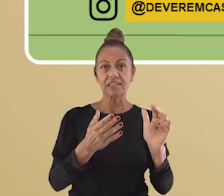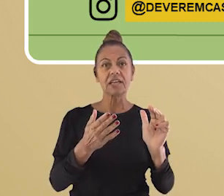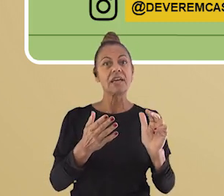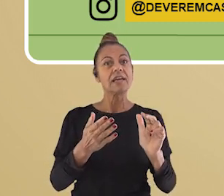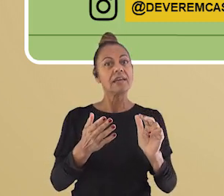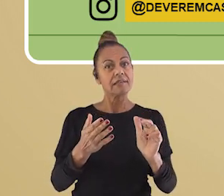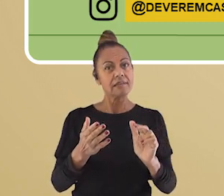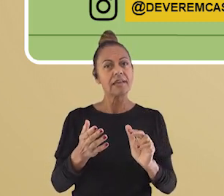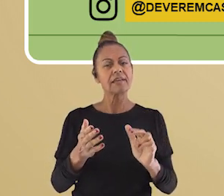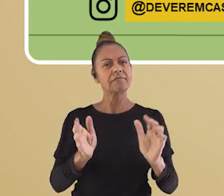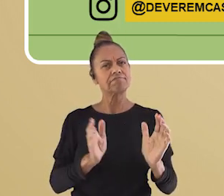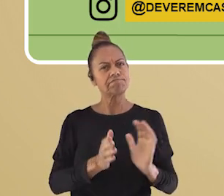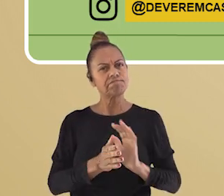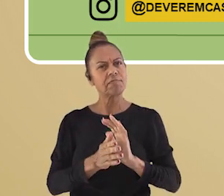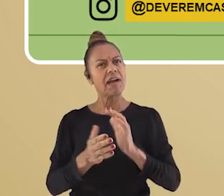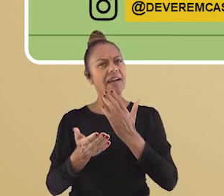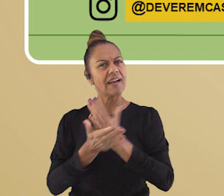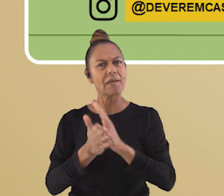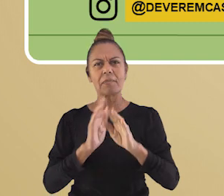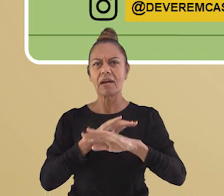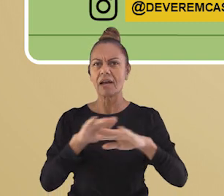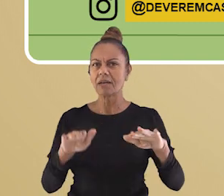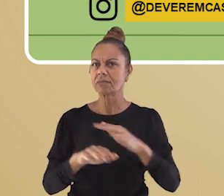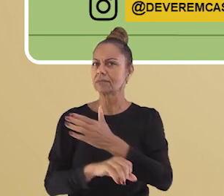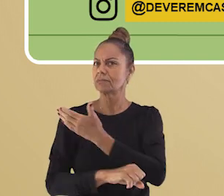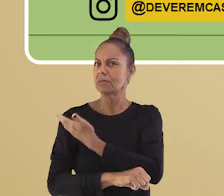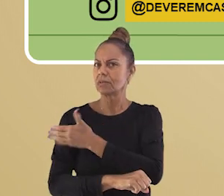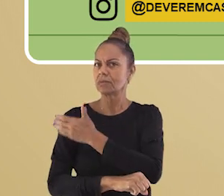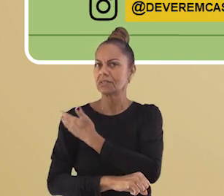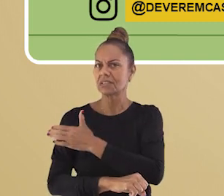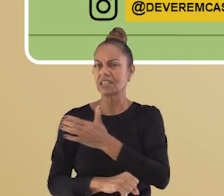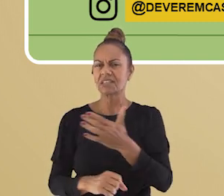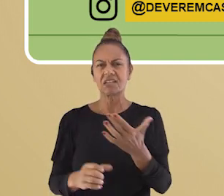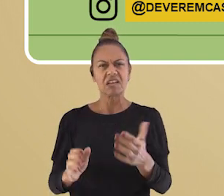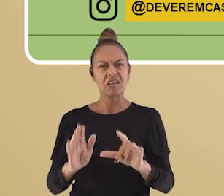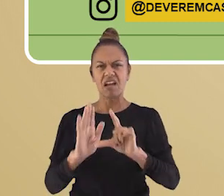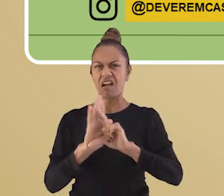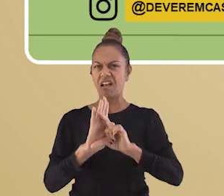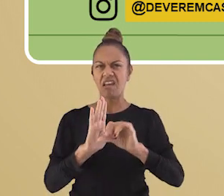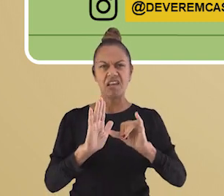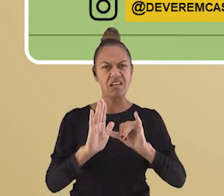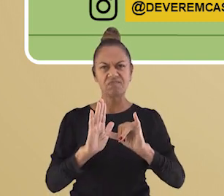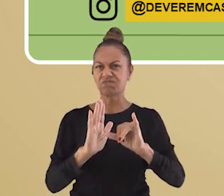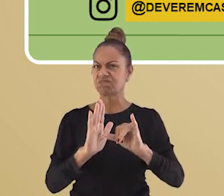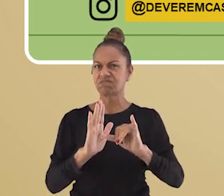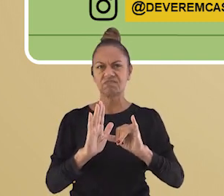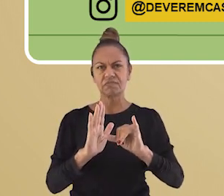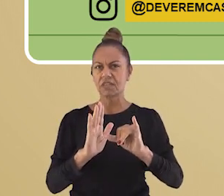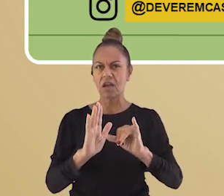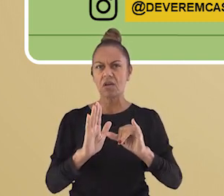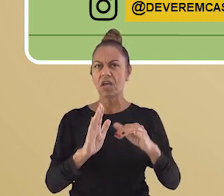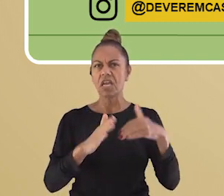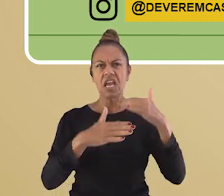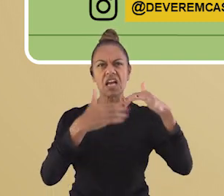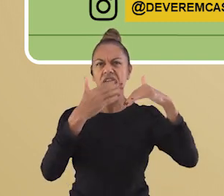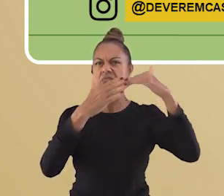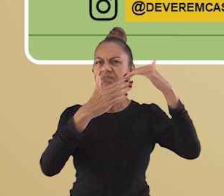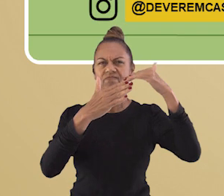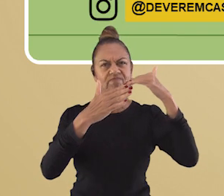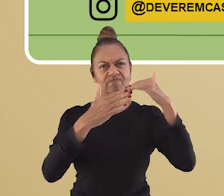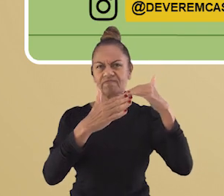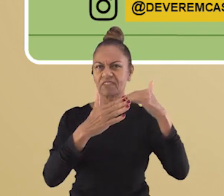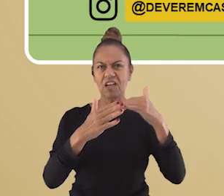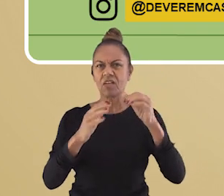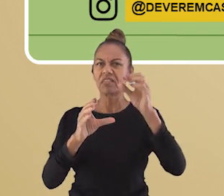formas de preconceito, tendo em vista que essas práticas são ilegais e não contribuem em nada à evolução